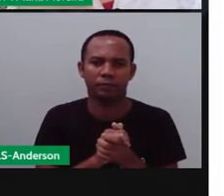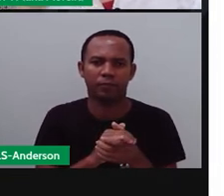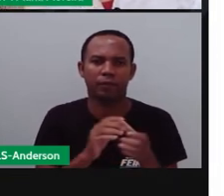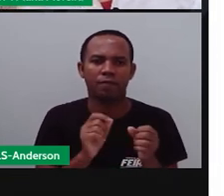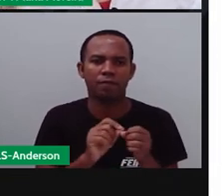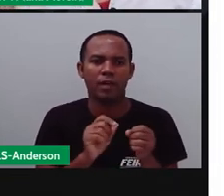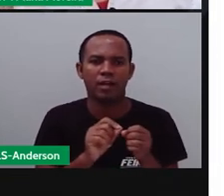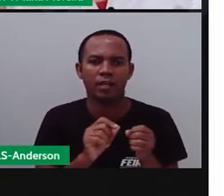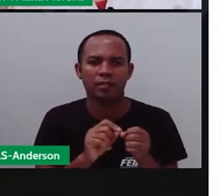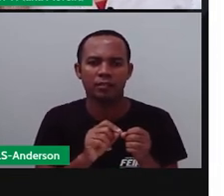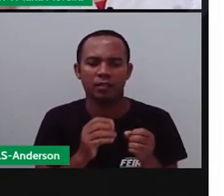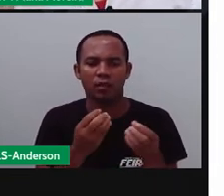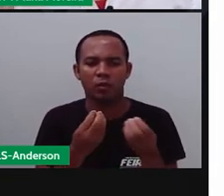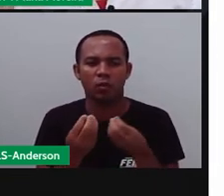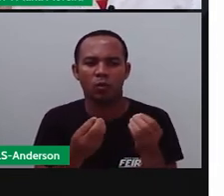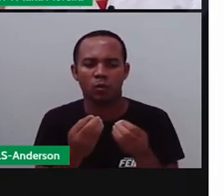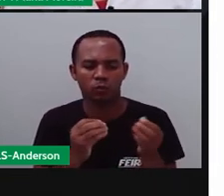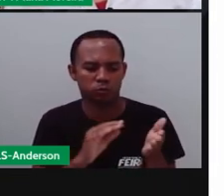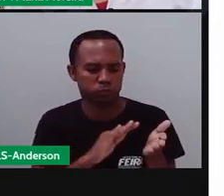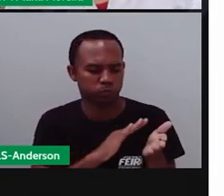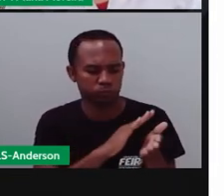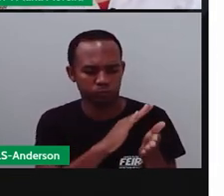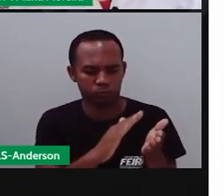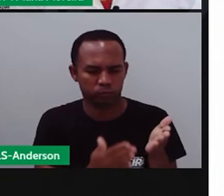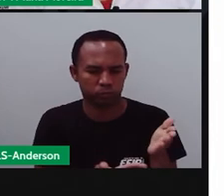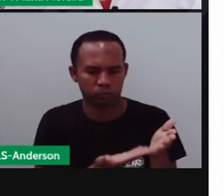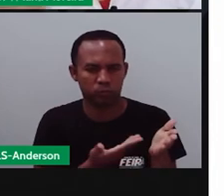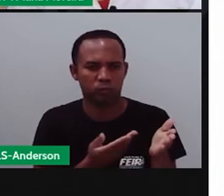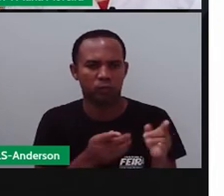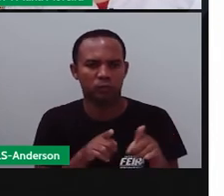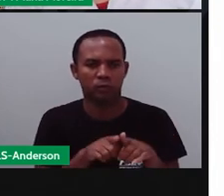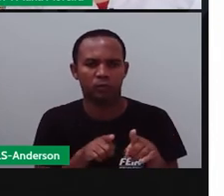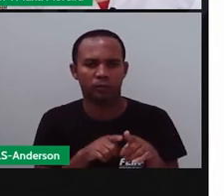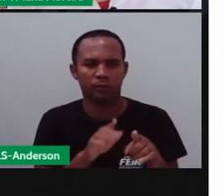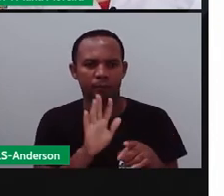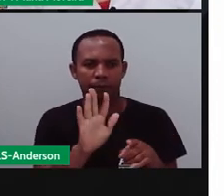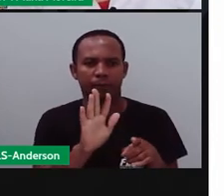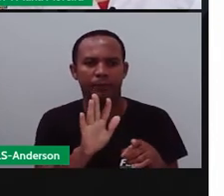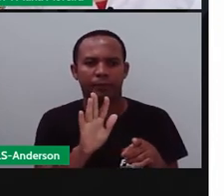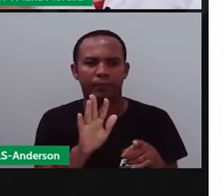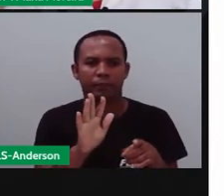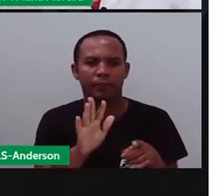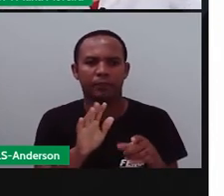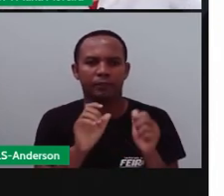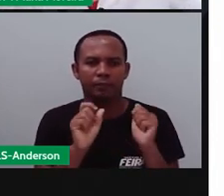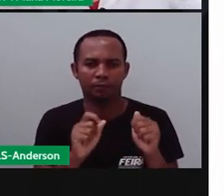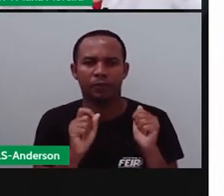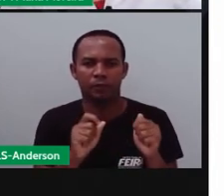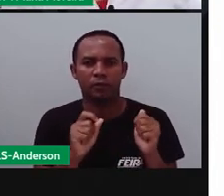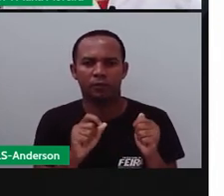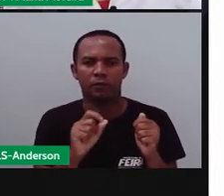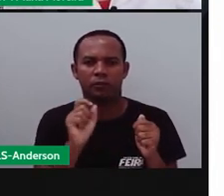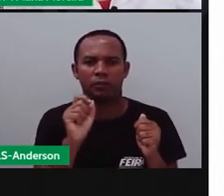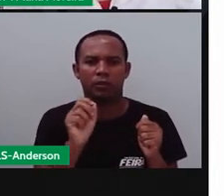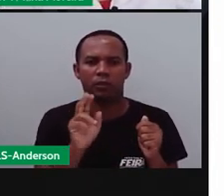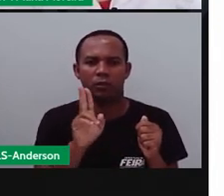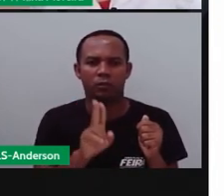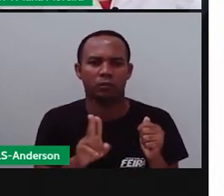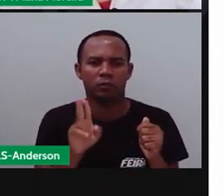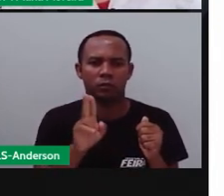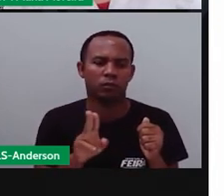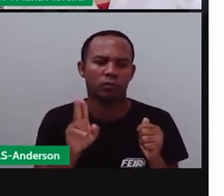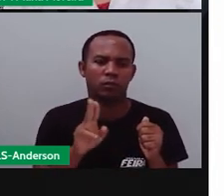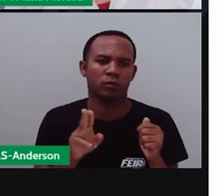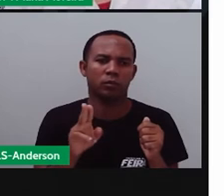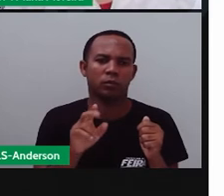Faça, unte a forma com margarina, mas você pode utilizar a